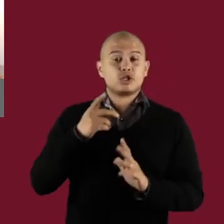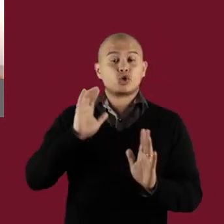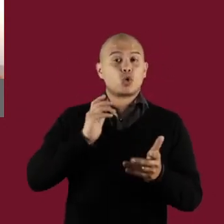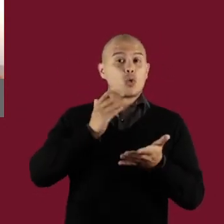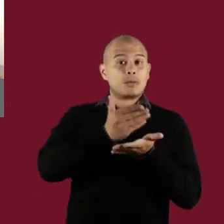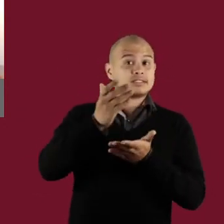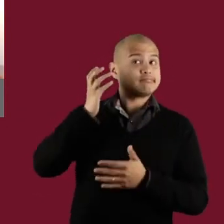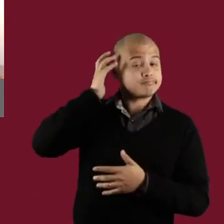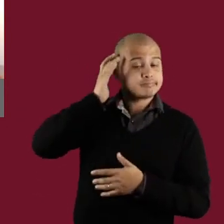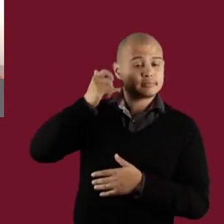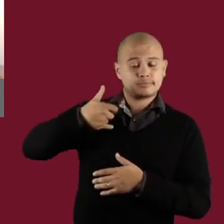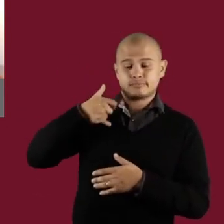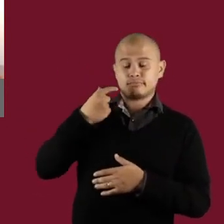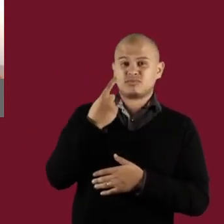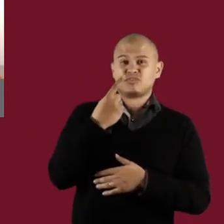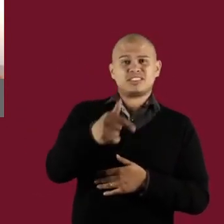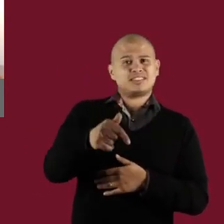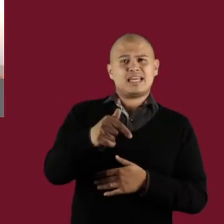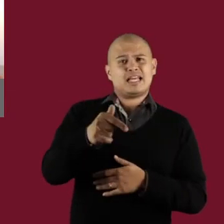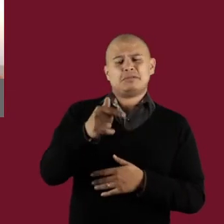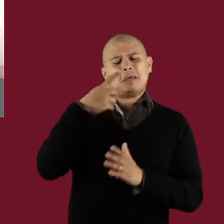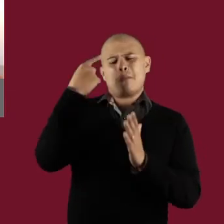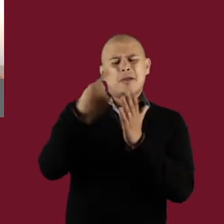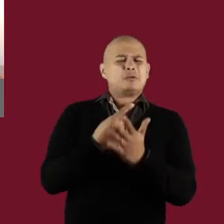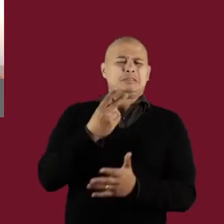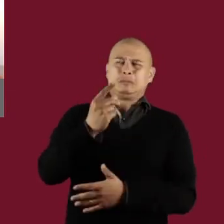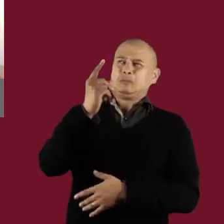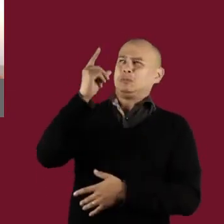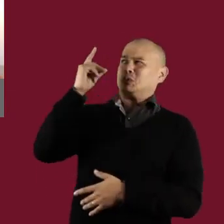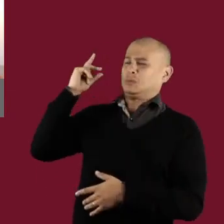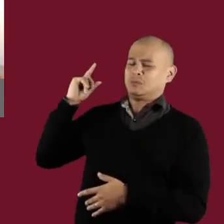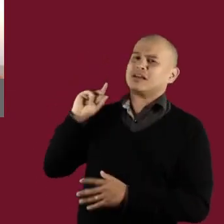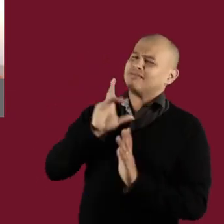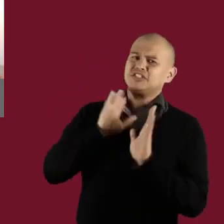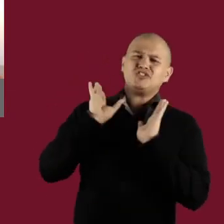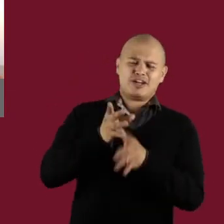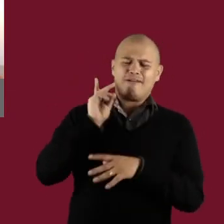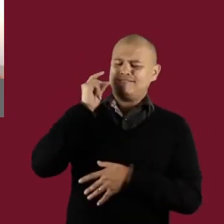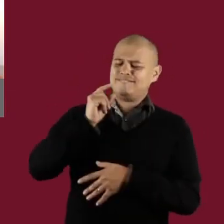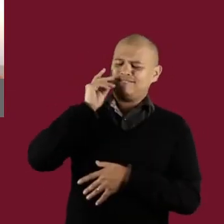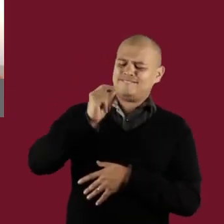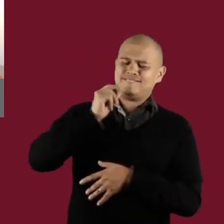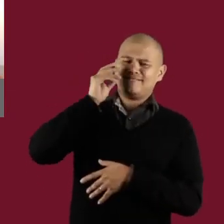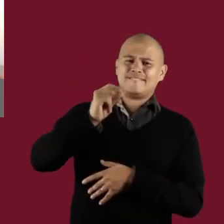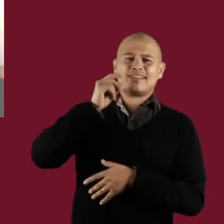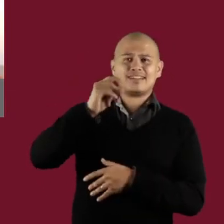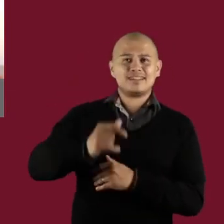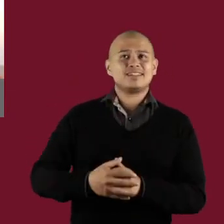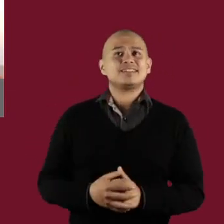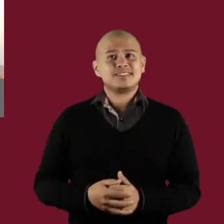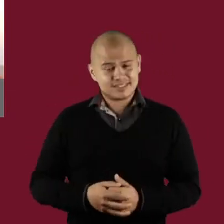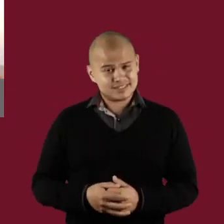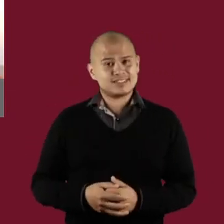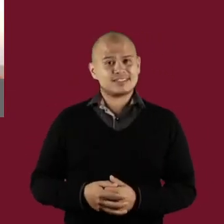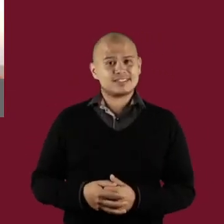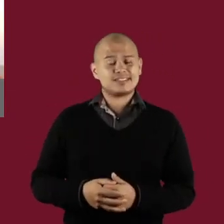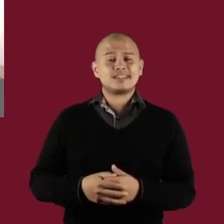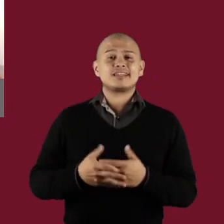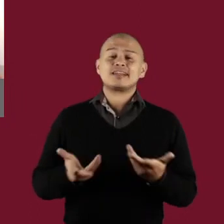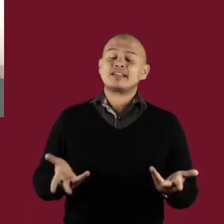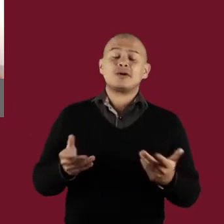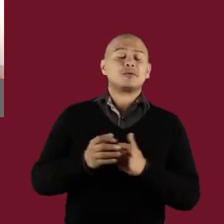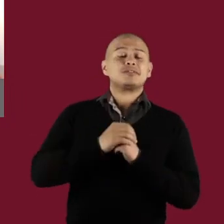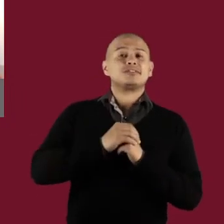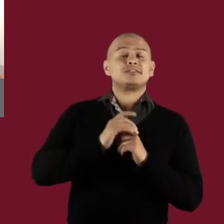né? E não me perguntem há quanto tempo, mas tem bastante tempo. Então, ou seja, e depois